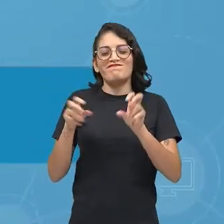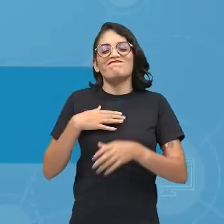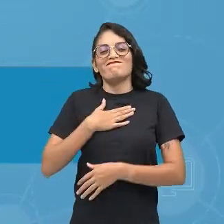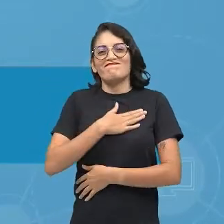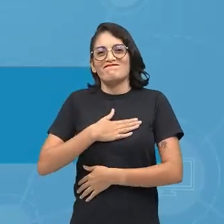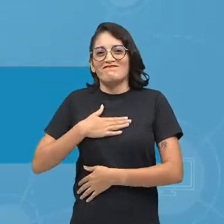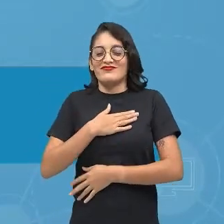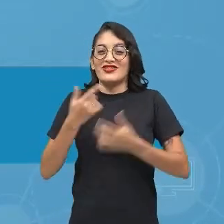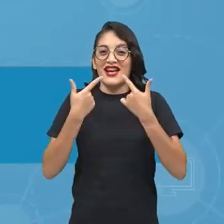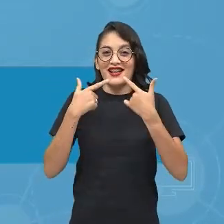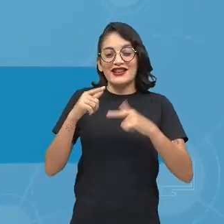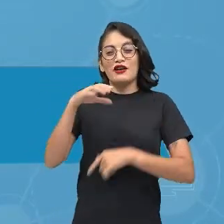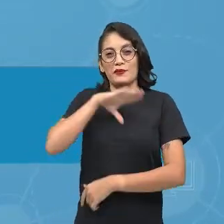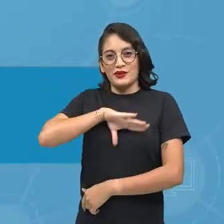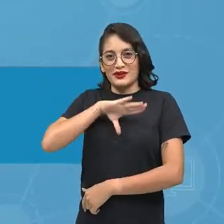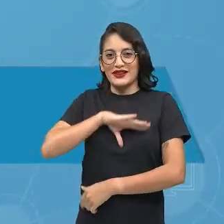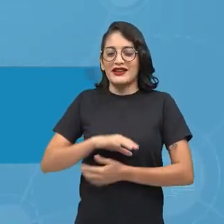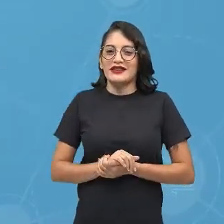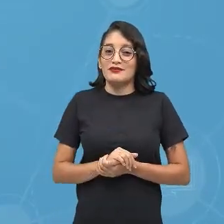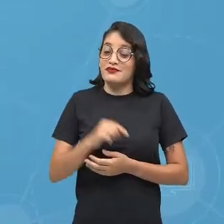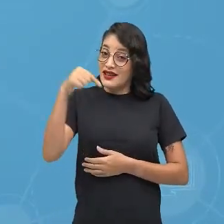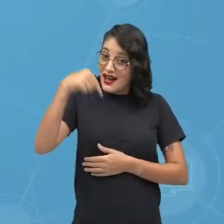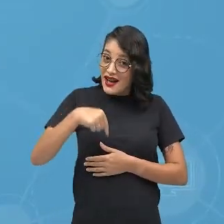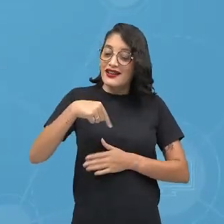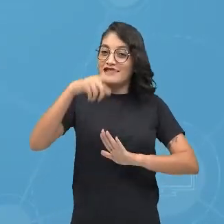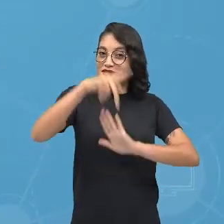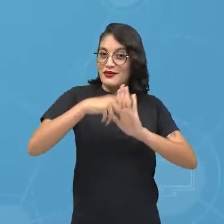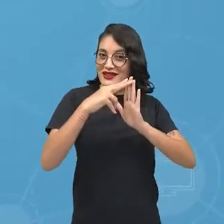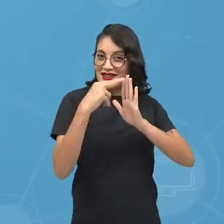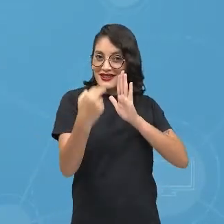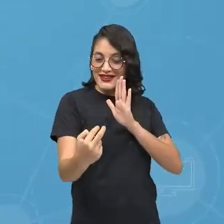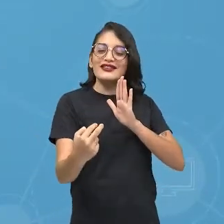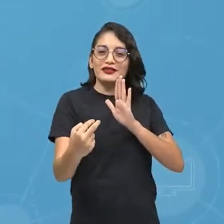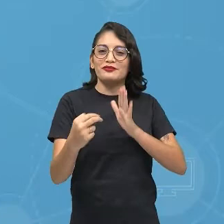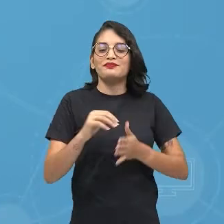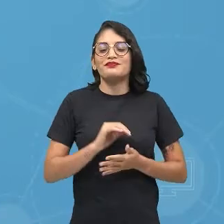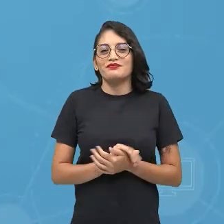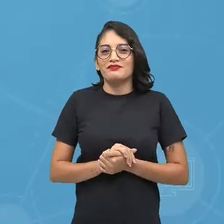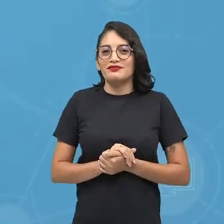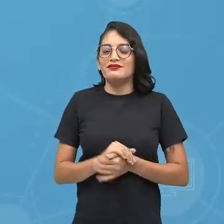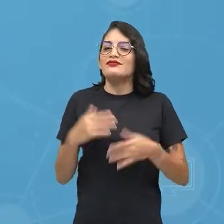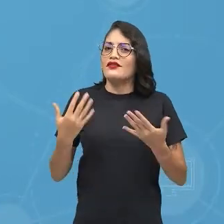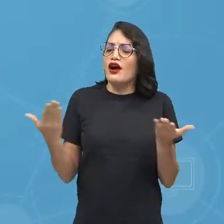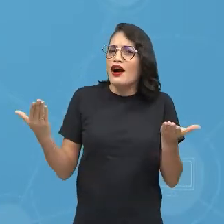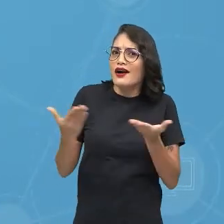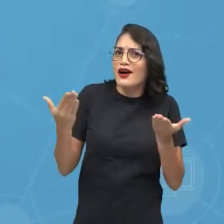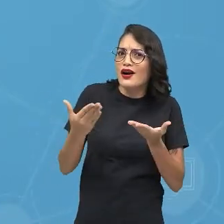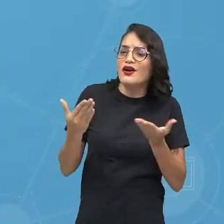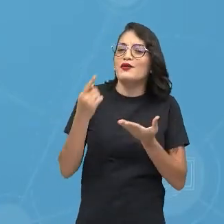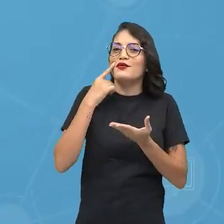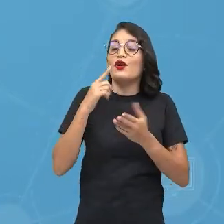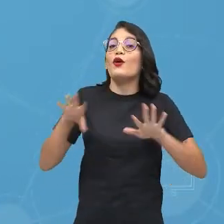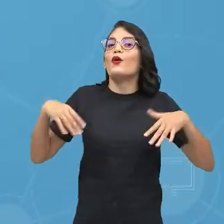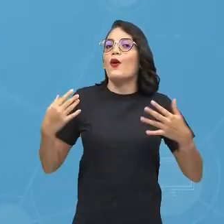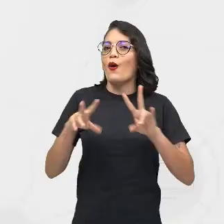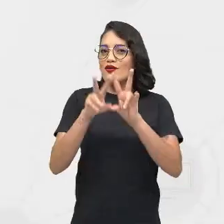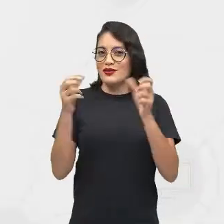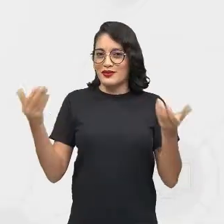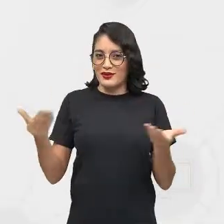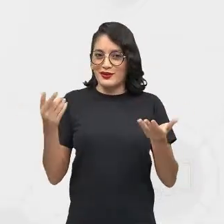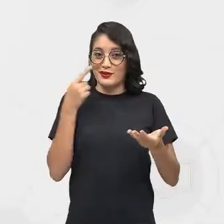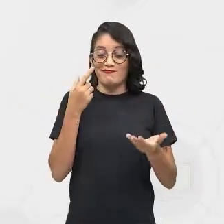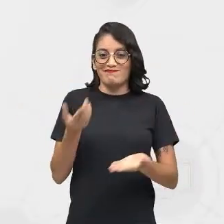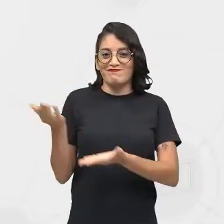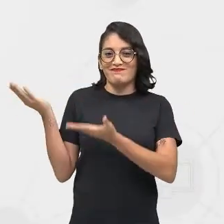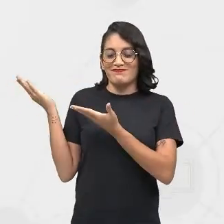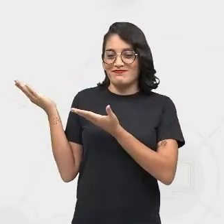amada língua portuguesa aqui no Aula em Casa Amazonas. E claro que nós vamos conferir agora o conteúdo da aula de hoje.